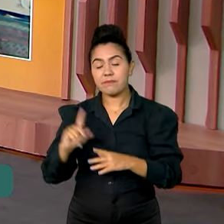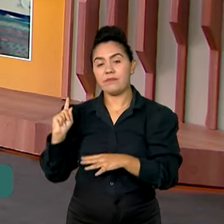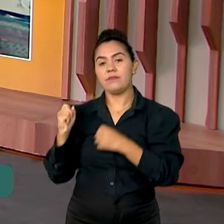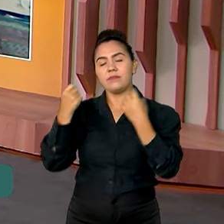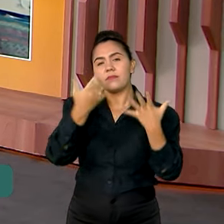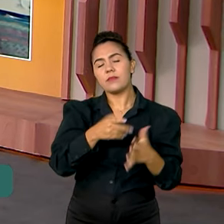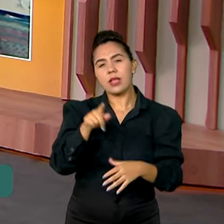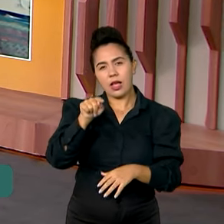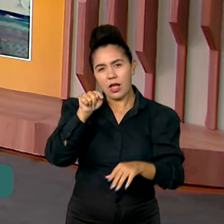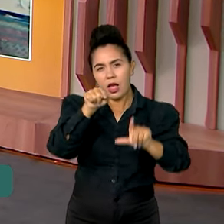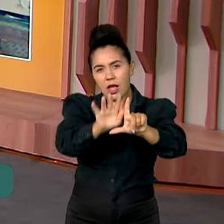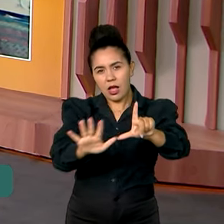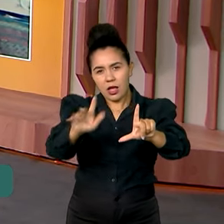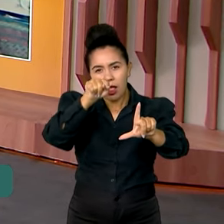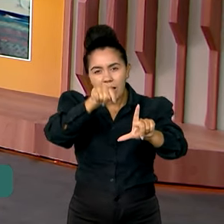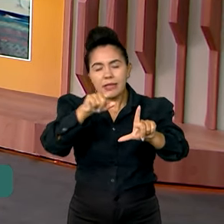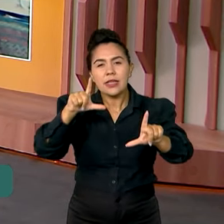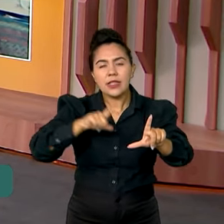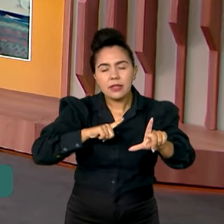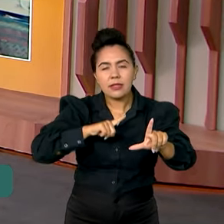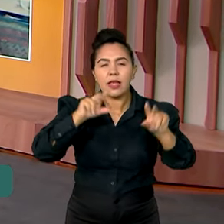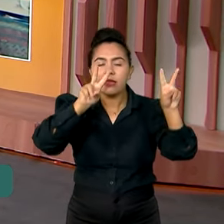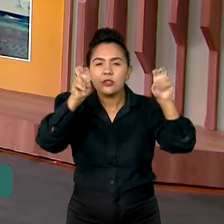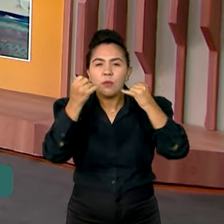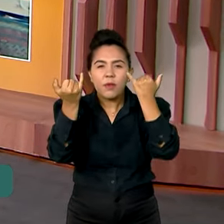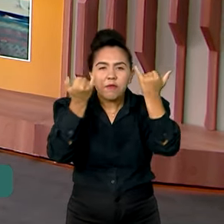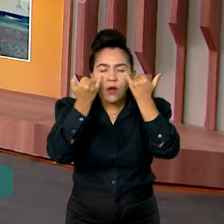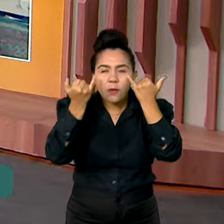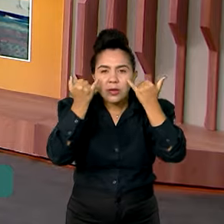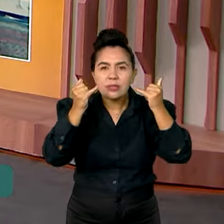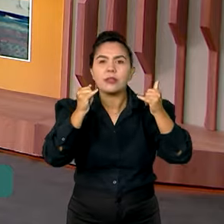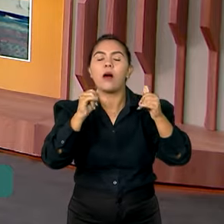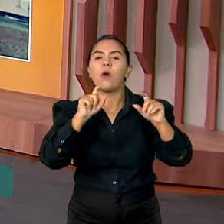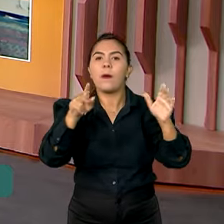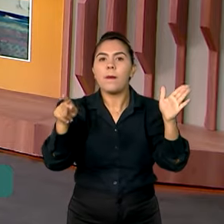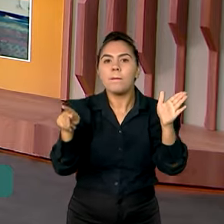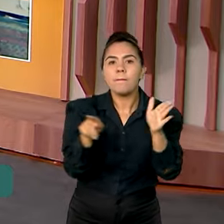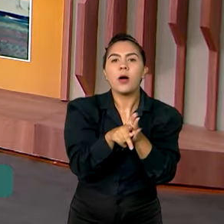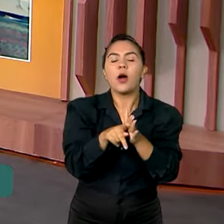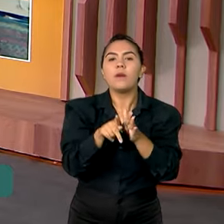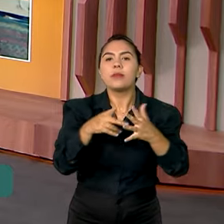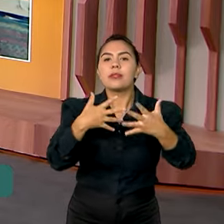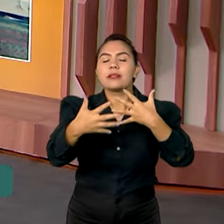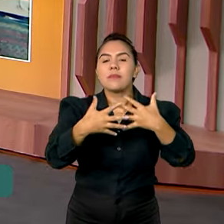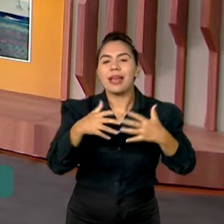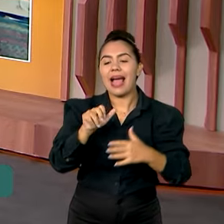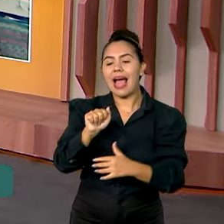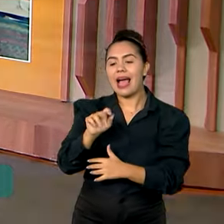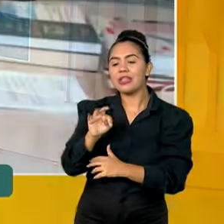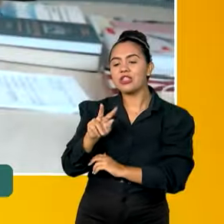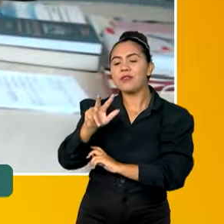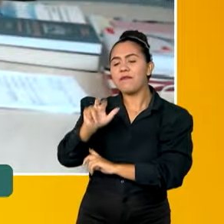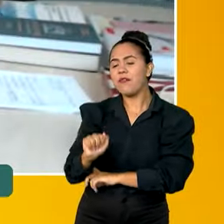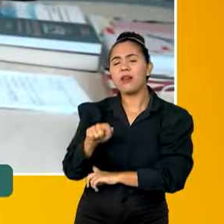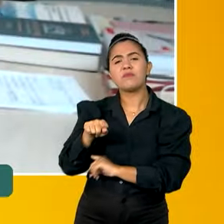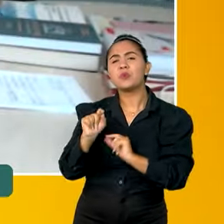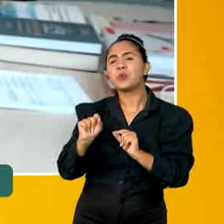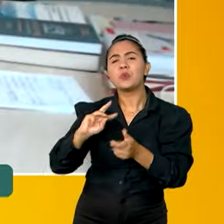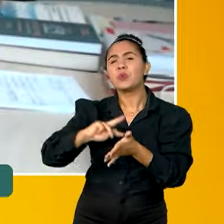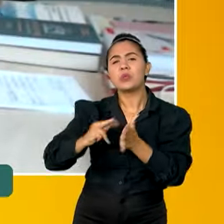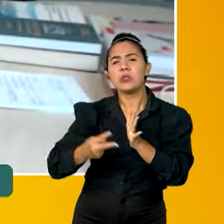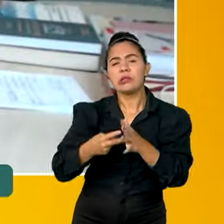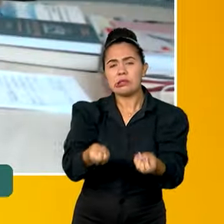acesso aos dados da transparência ativa. Explica para a gente o que é isso, secretária. Então, vamos lá. Transparência ativa,